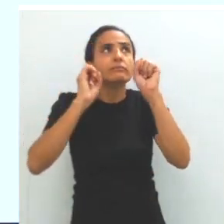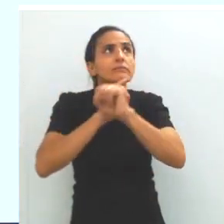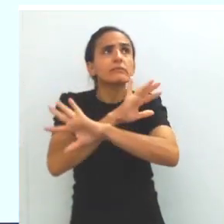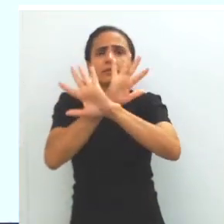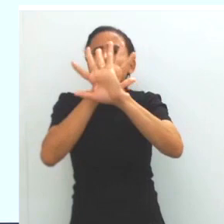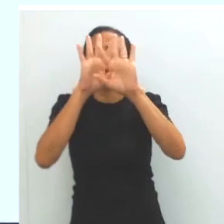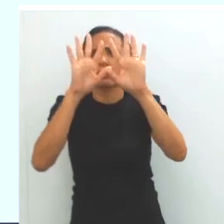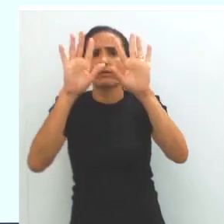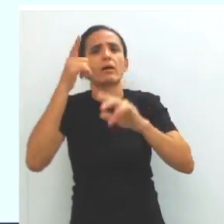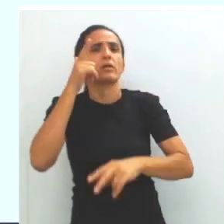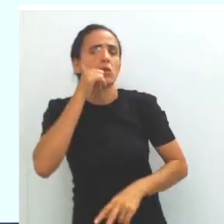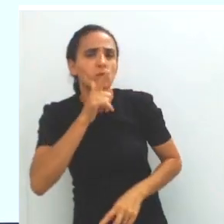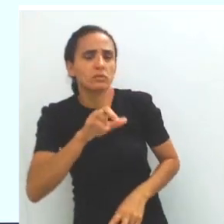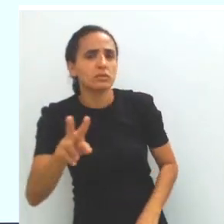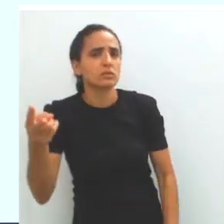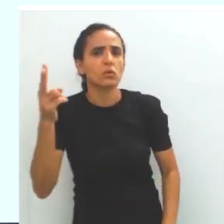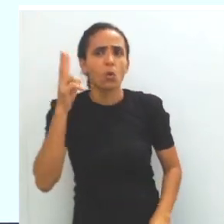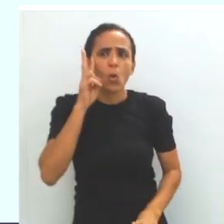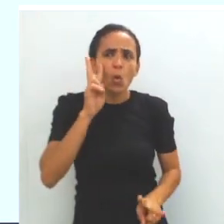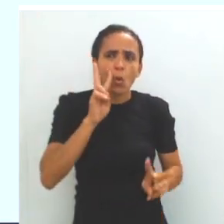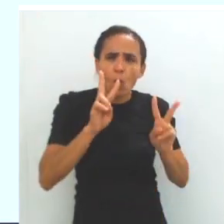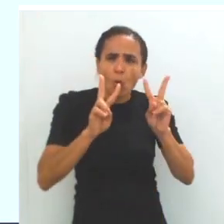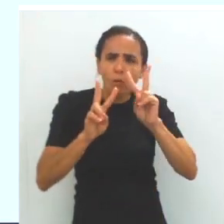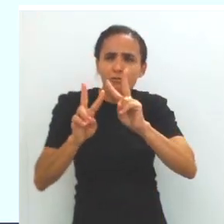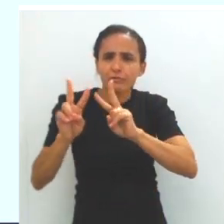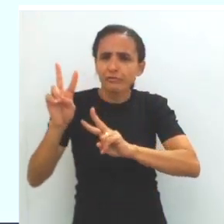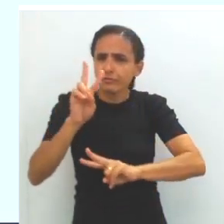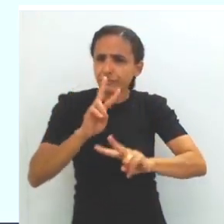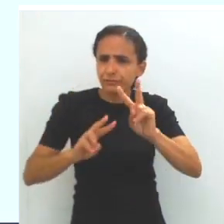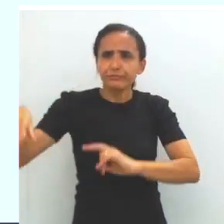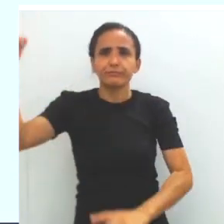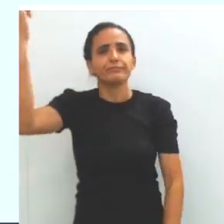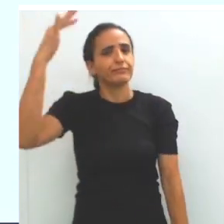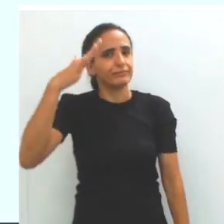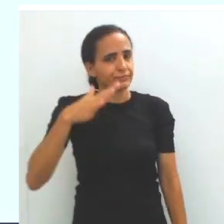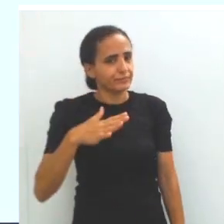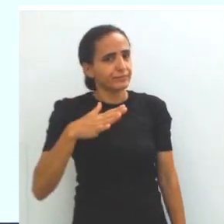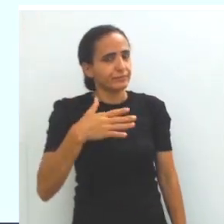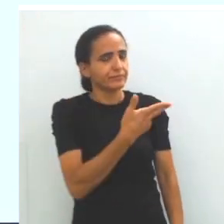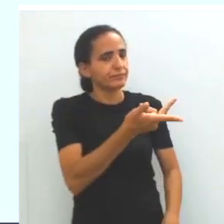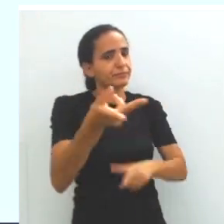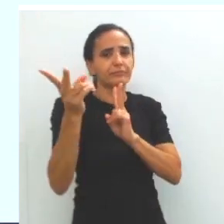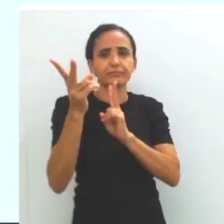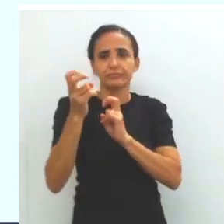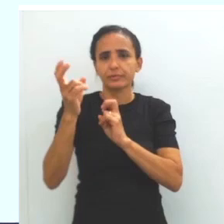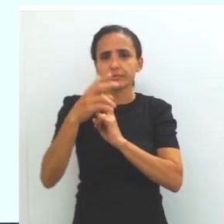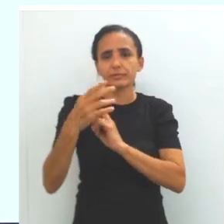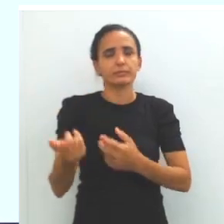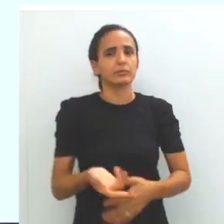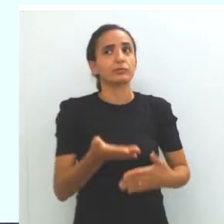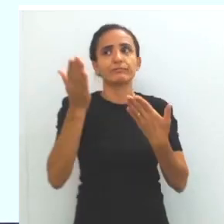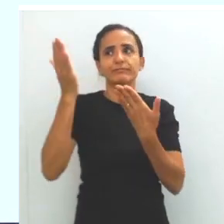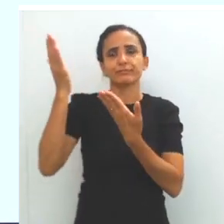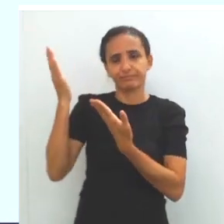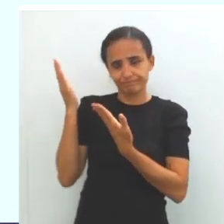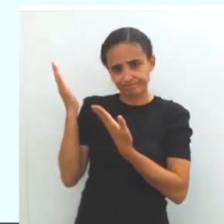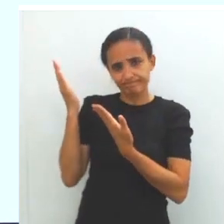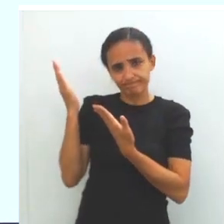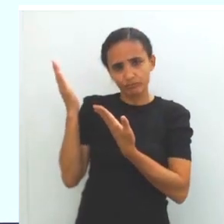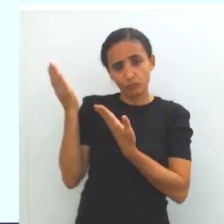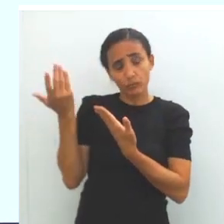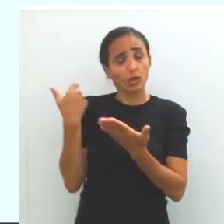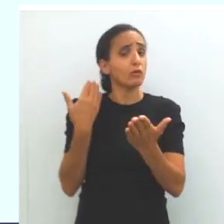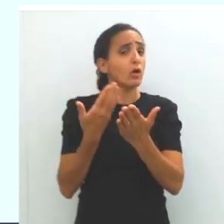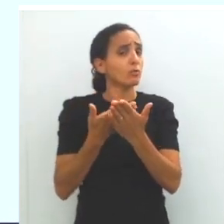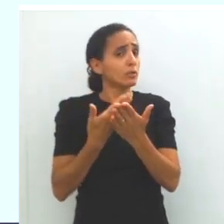iluminação, ou seja, só há visão quando há presença de luz. Percebam comigo a imagem. Vamos